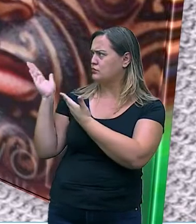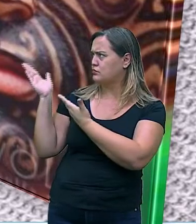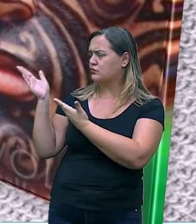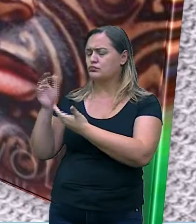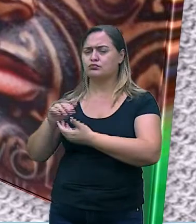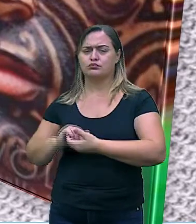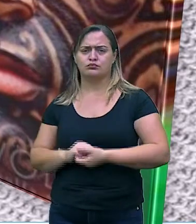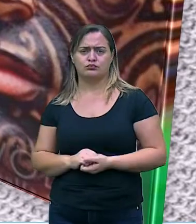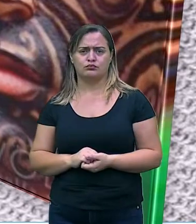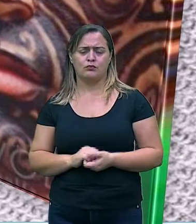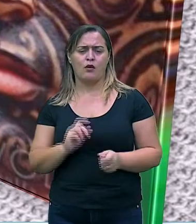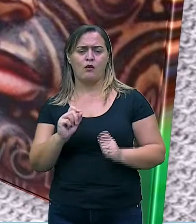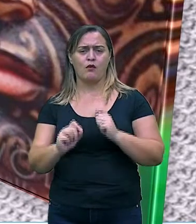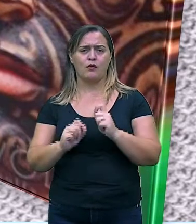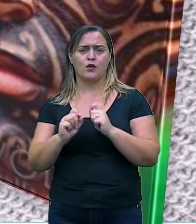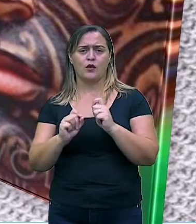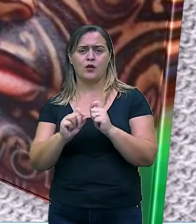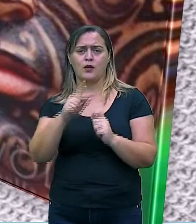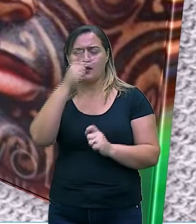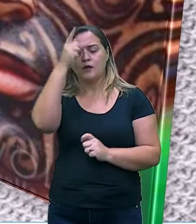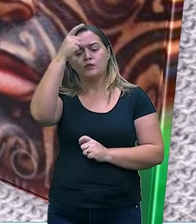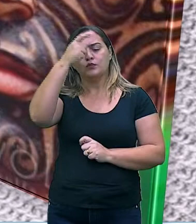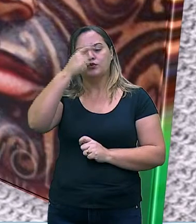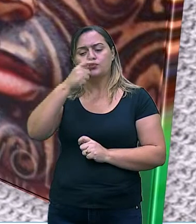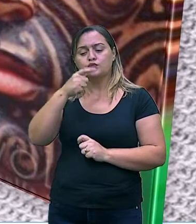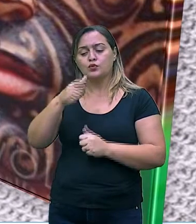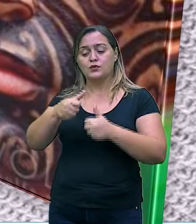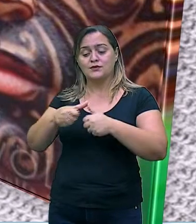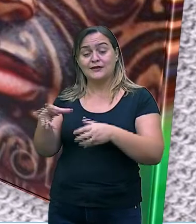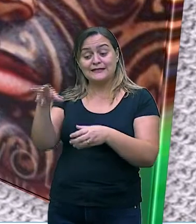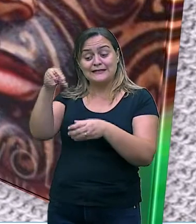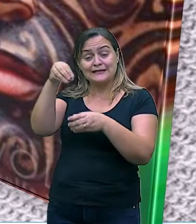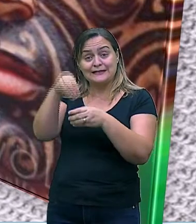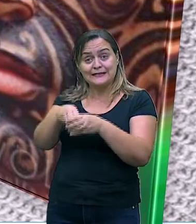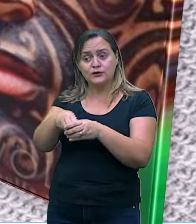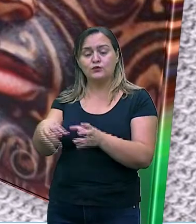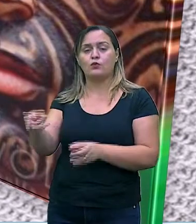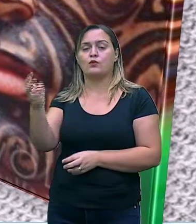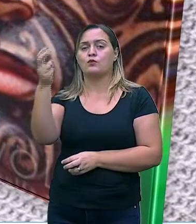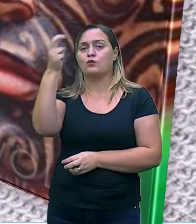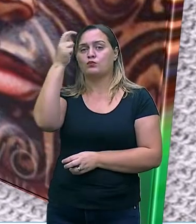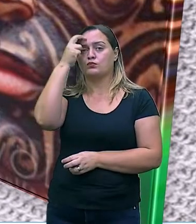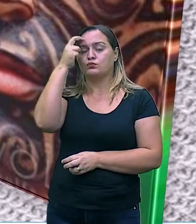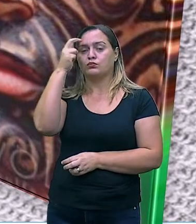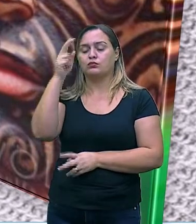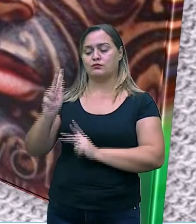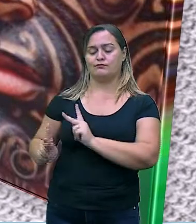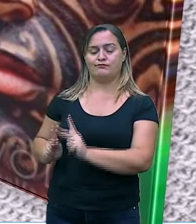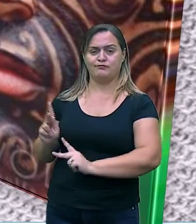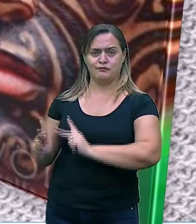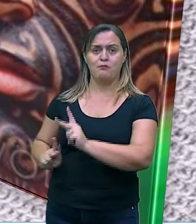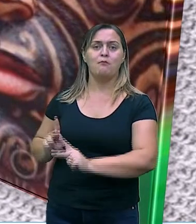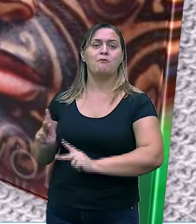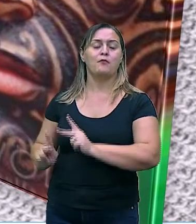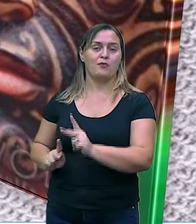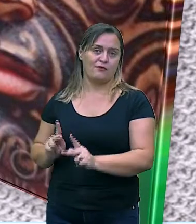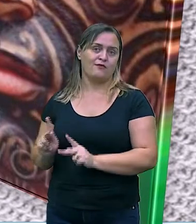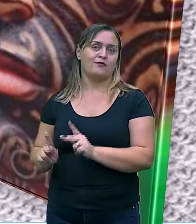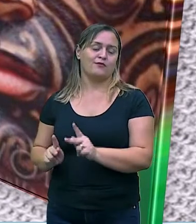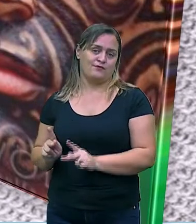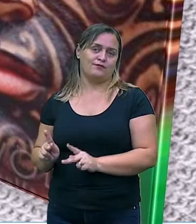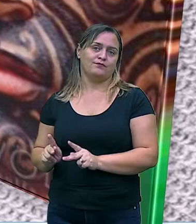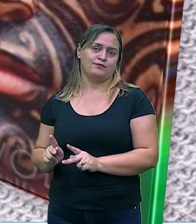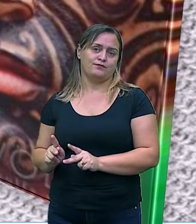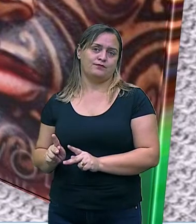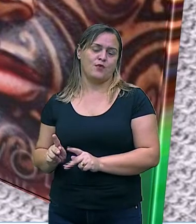ao meio do seu povo, à sua cultura, e pré-estabelece, as pinturas elas são de acordo com a